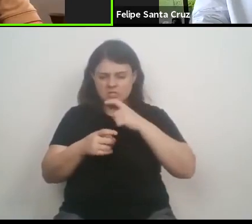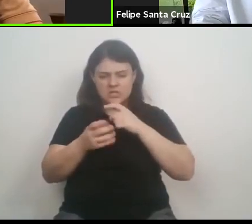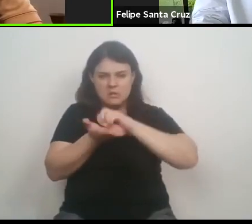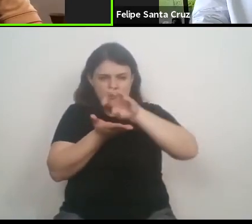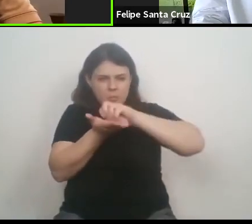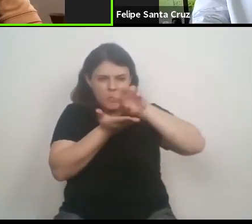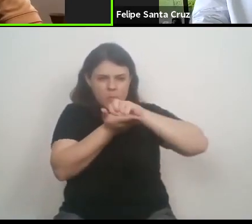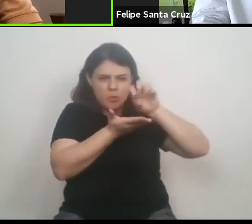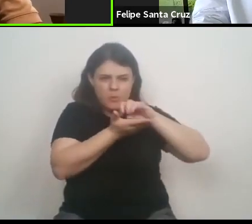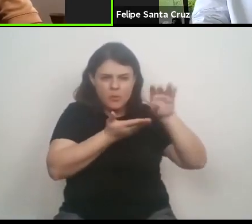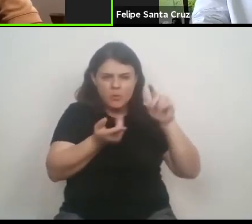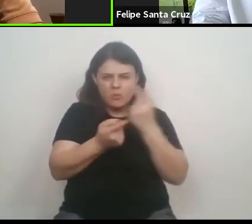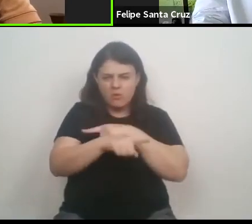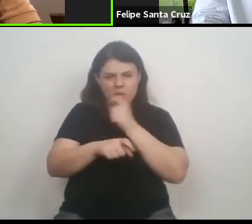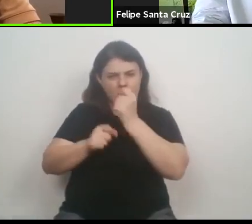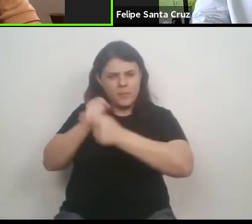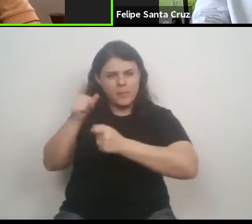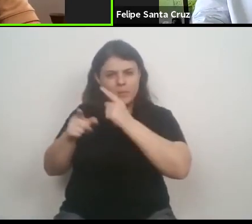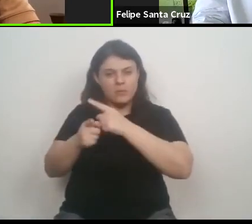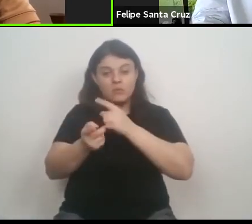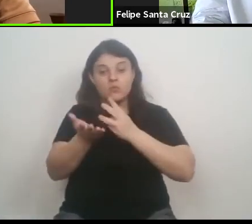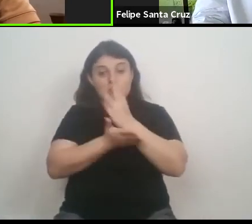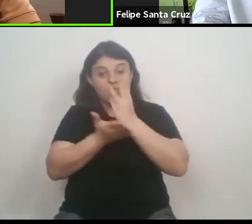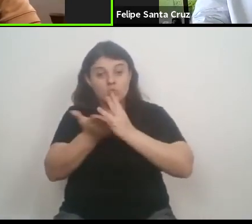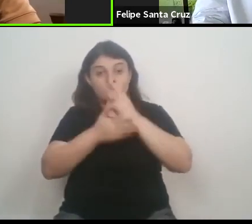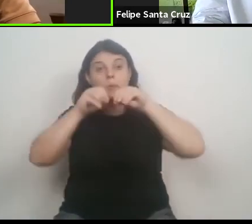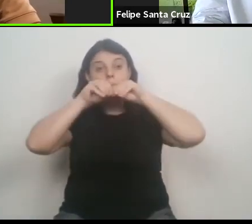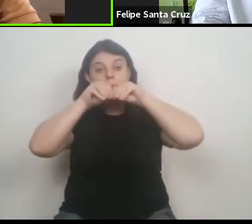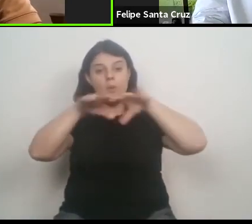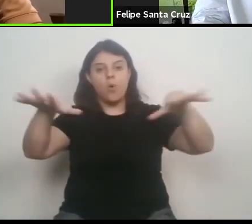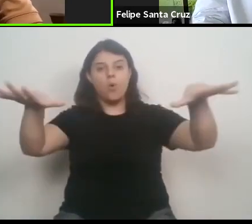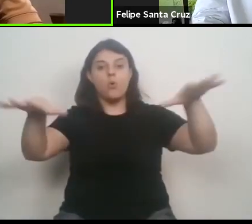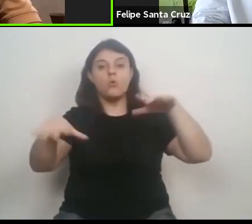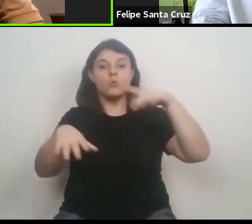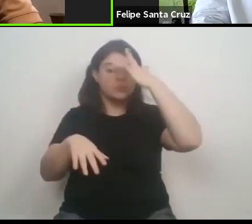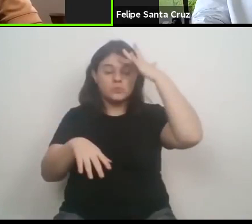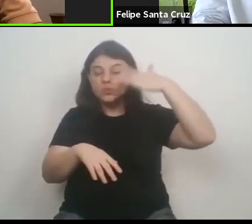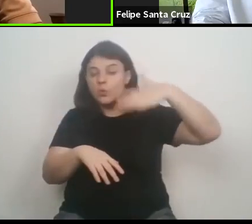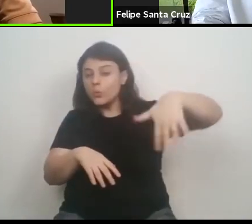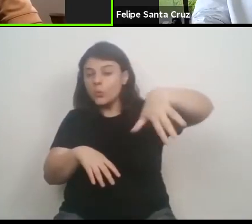caluniosas, chegassem ao WhatsApp dos brasileiros,